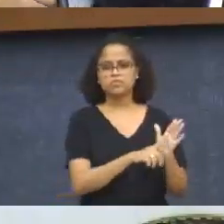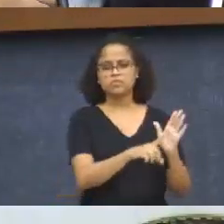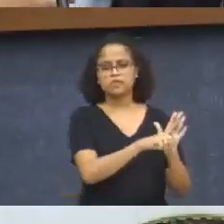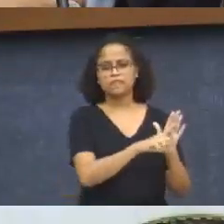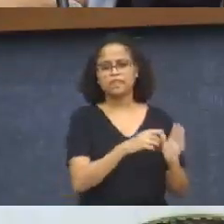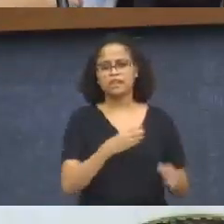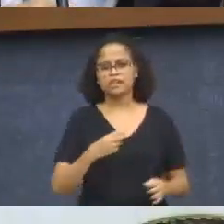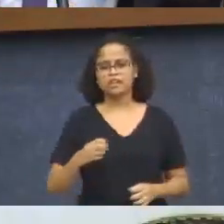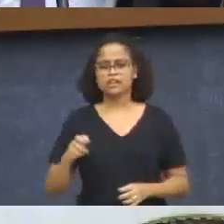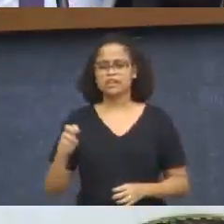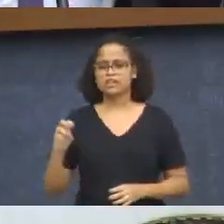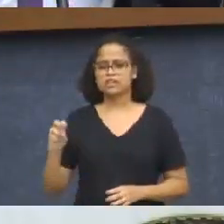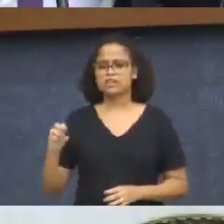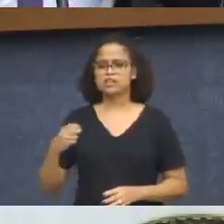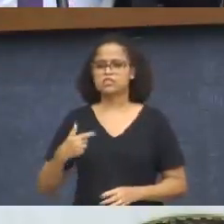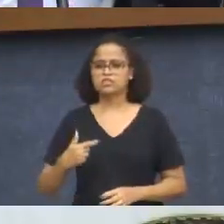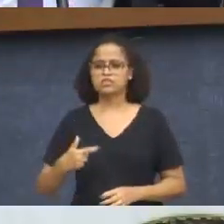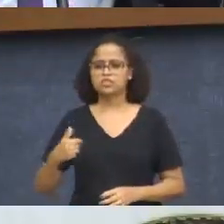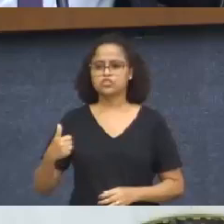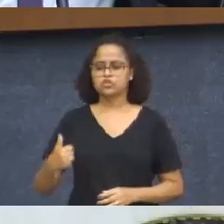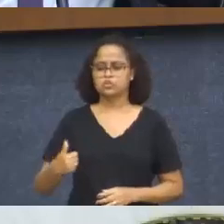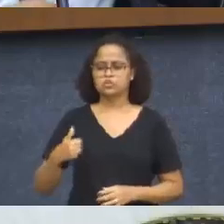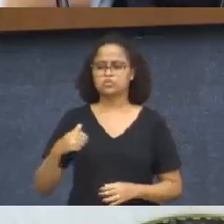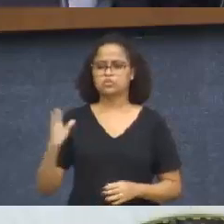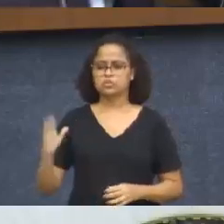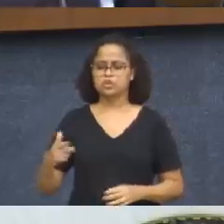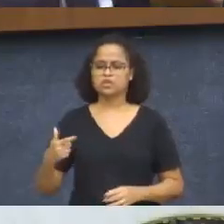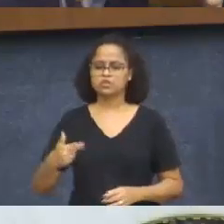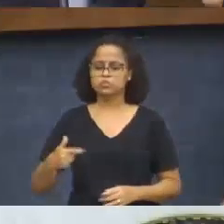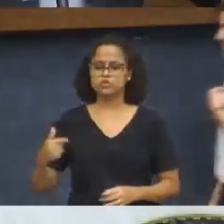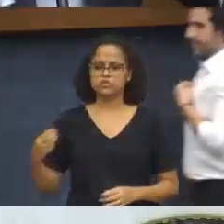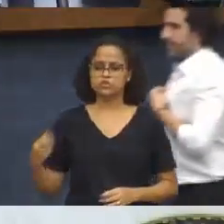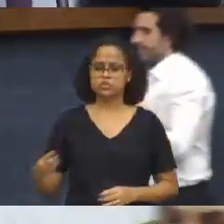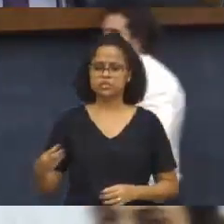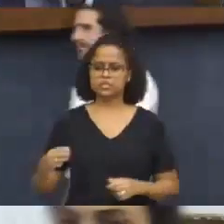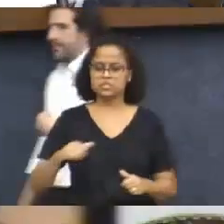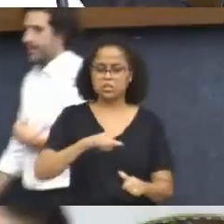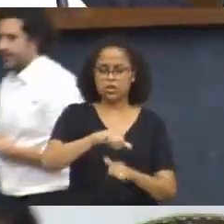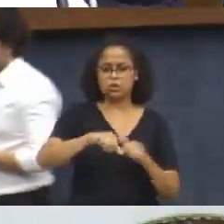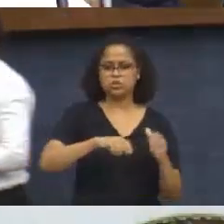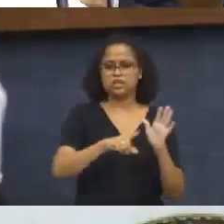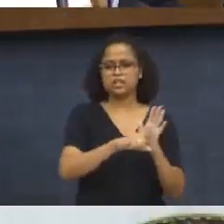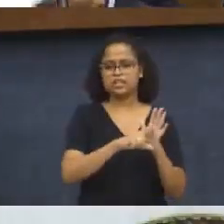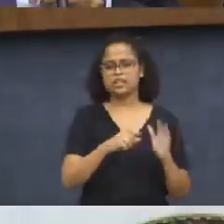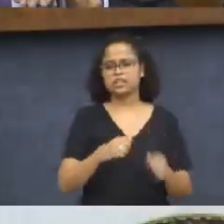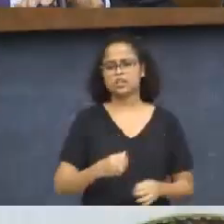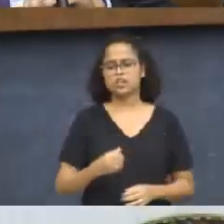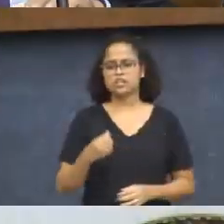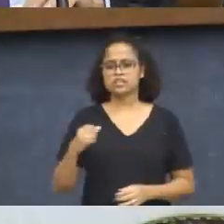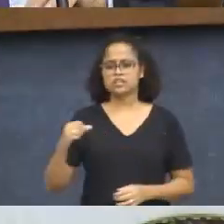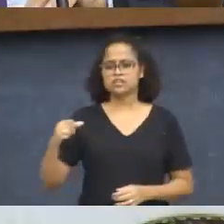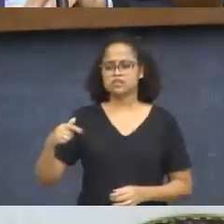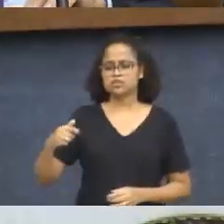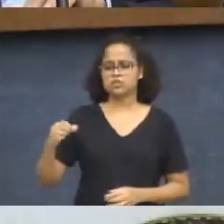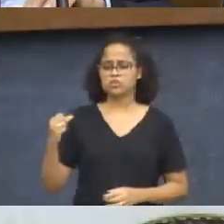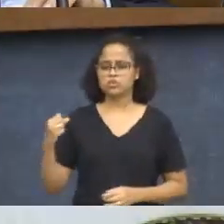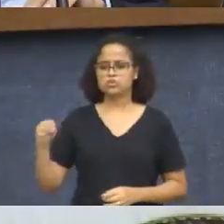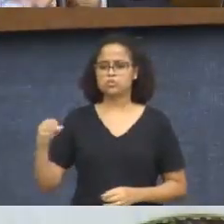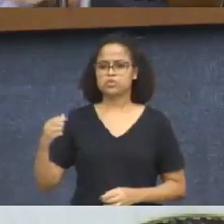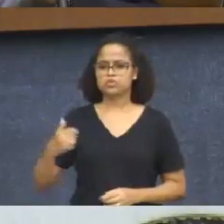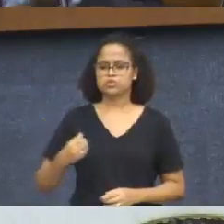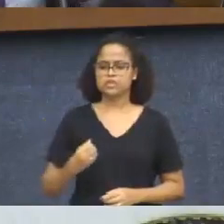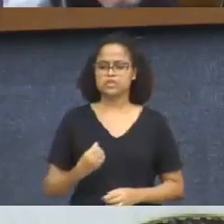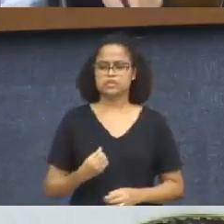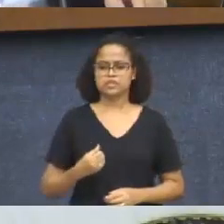lei 521/2023, segundo turno, altera a lei 7.863, de 99,